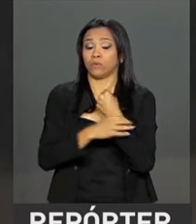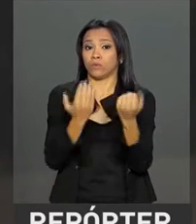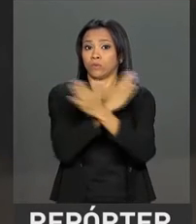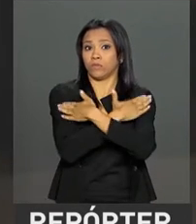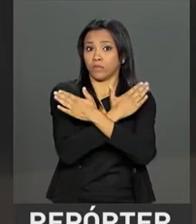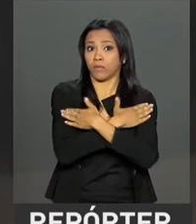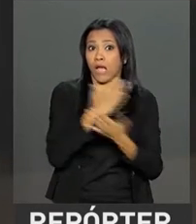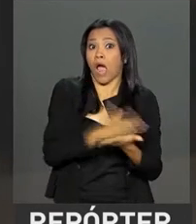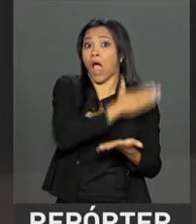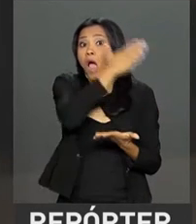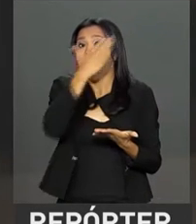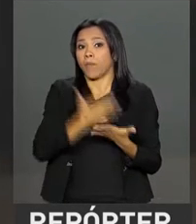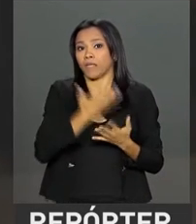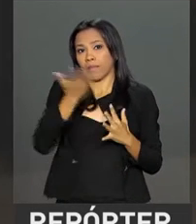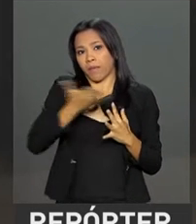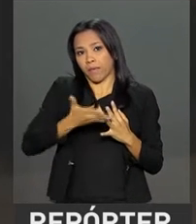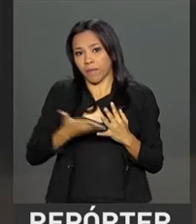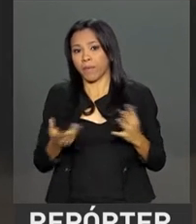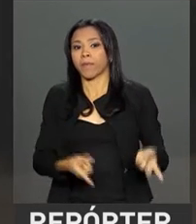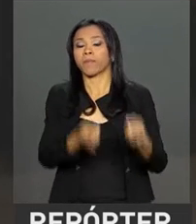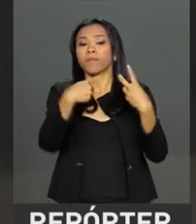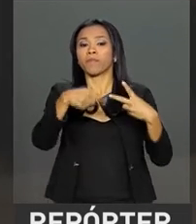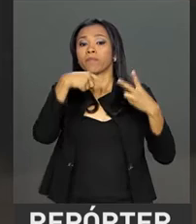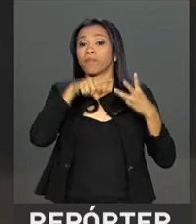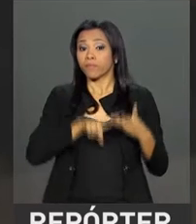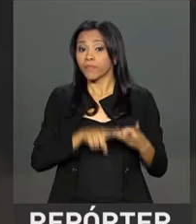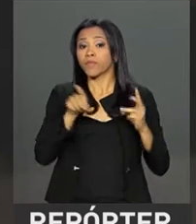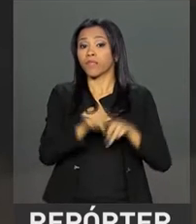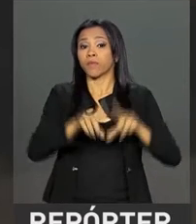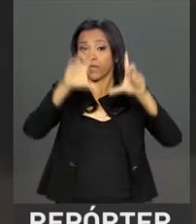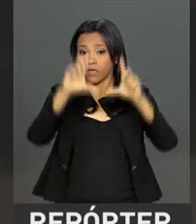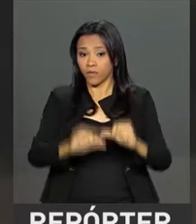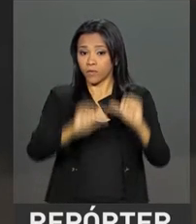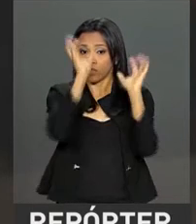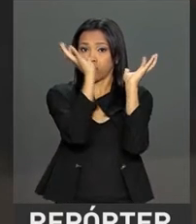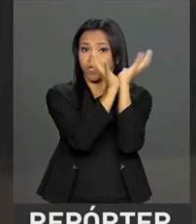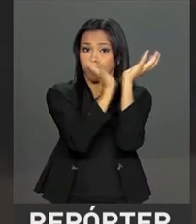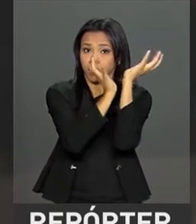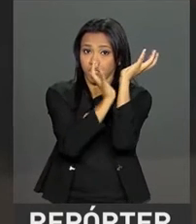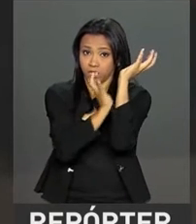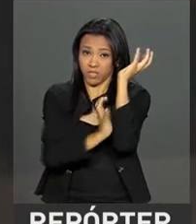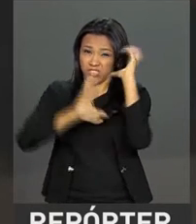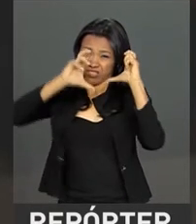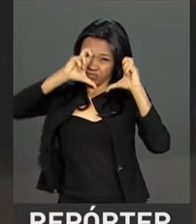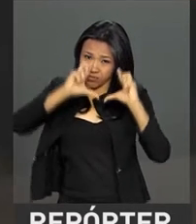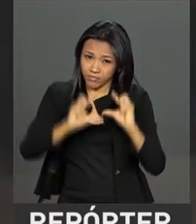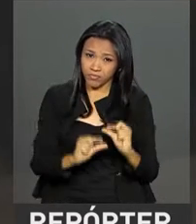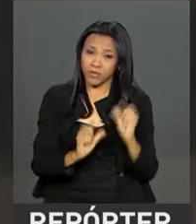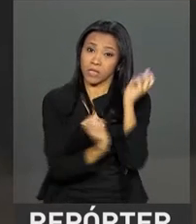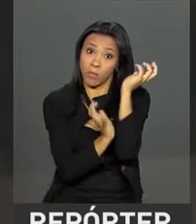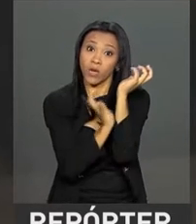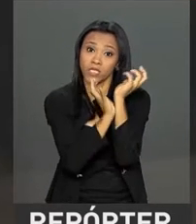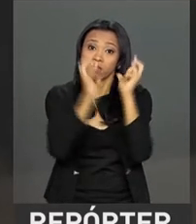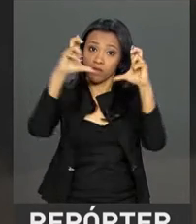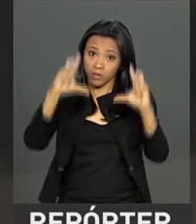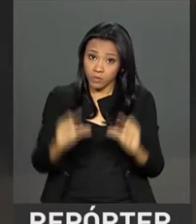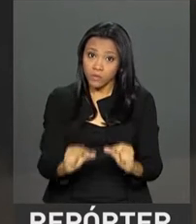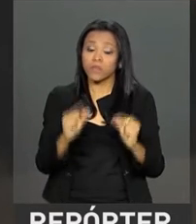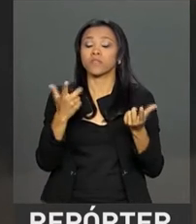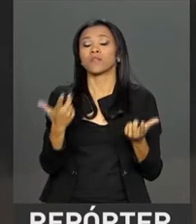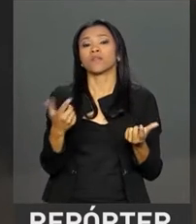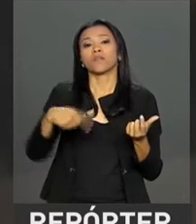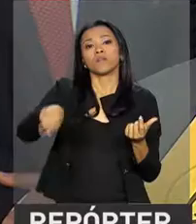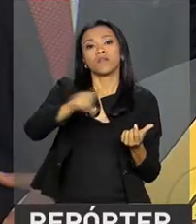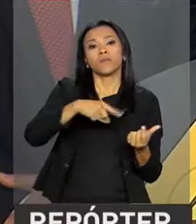parcelas, e a adoção de medidas de desburocratização para facilitar a relação de pessoas e empresas com